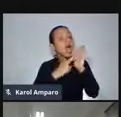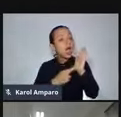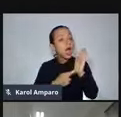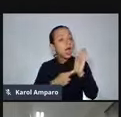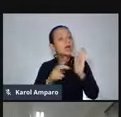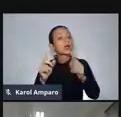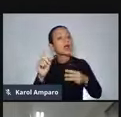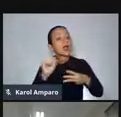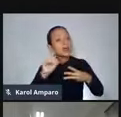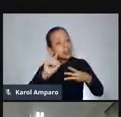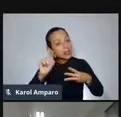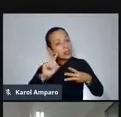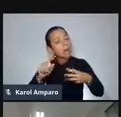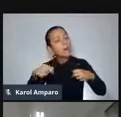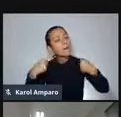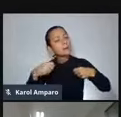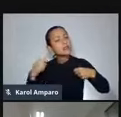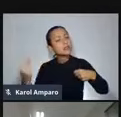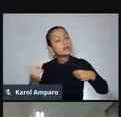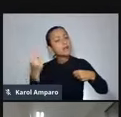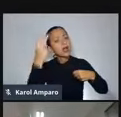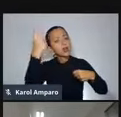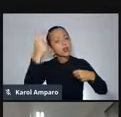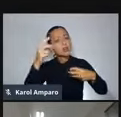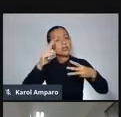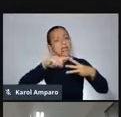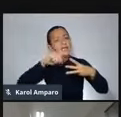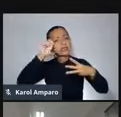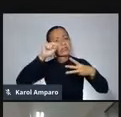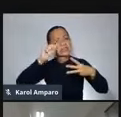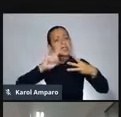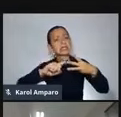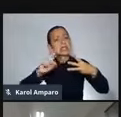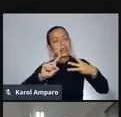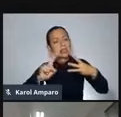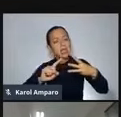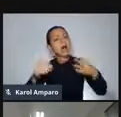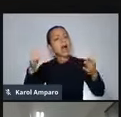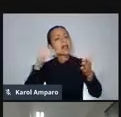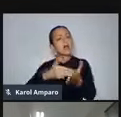valorizado e tem que ser valorizado até na nossa velhice. Tá?